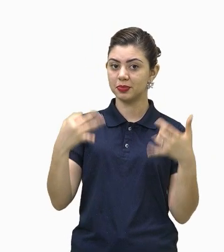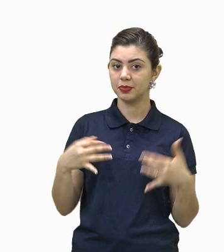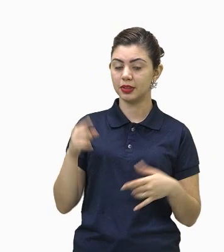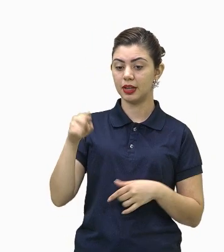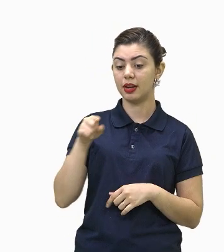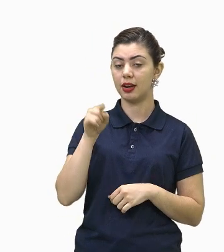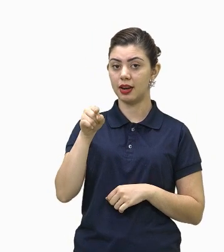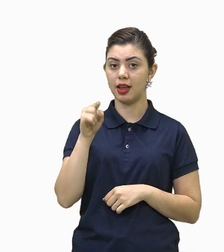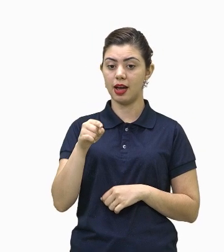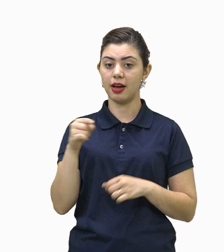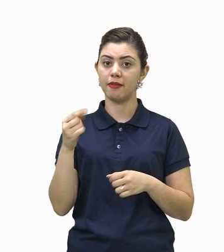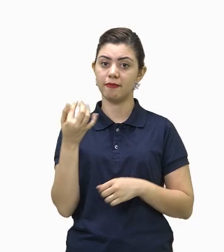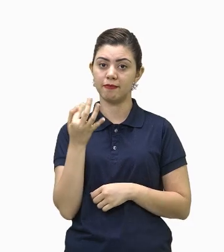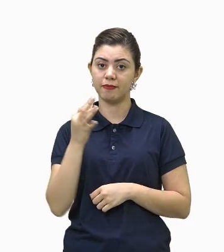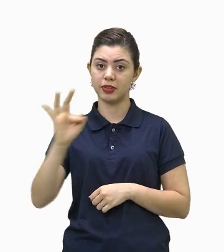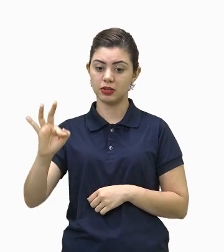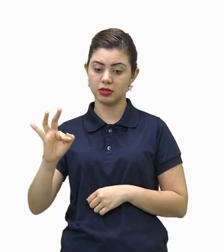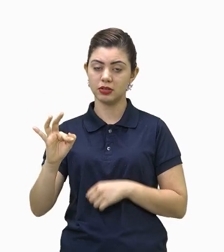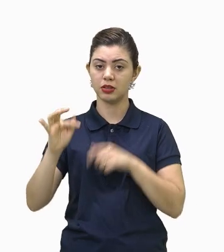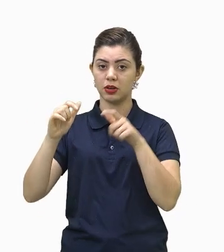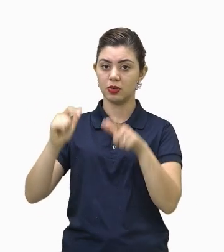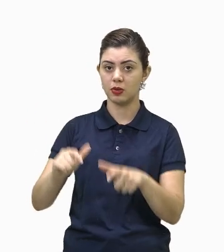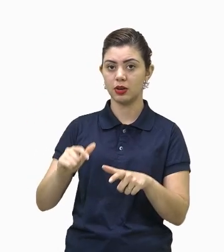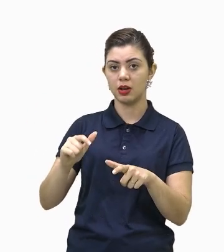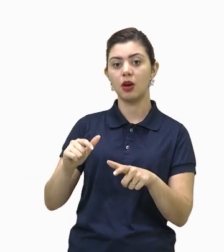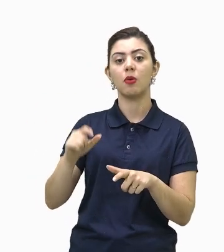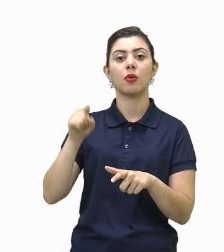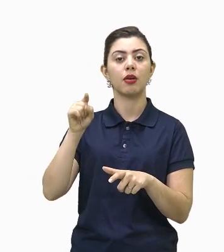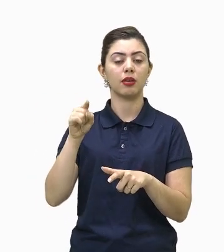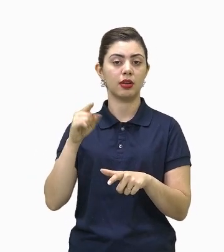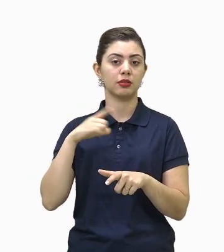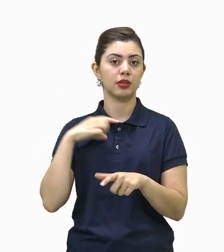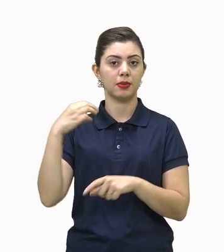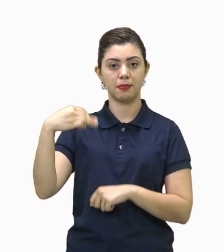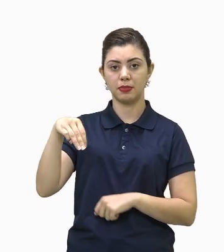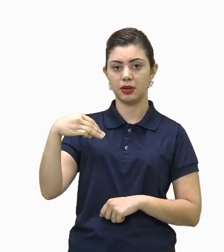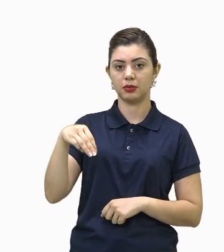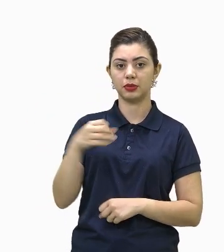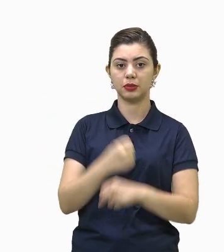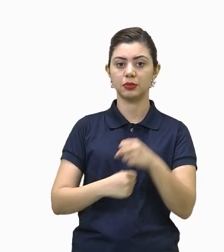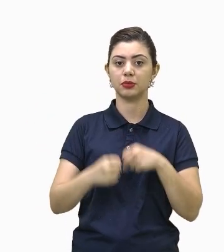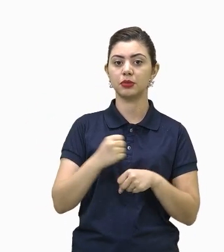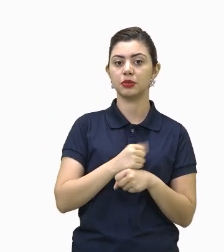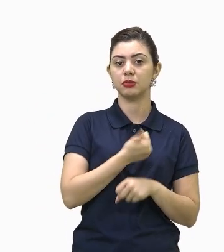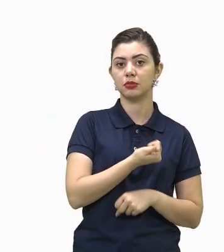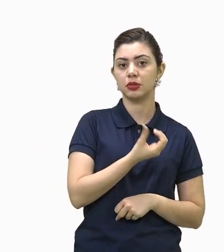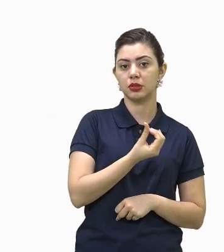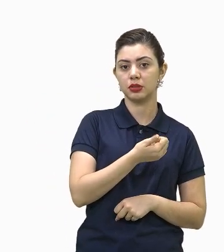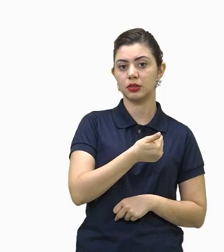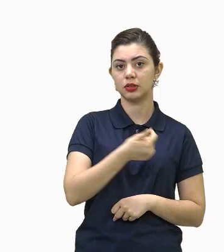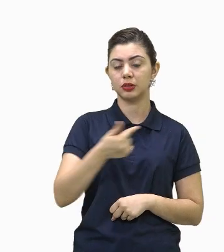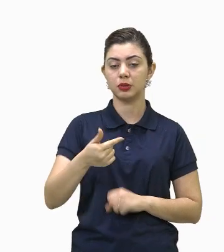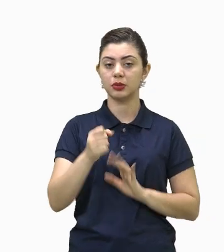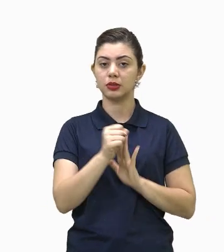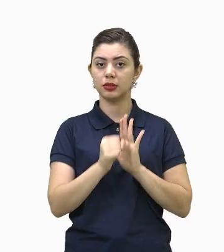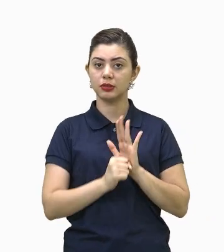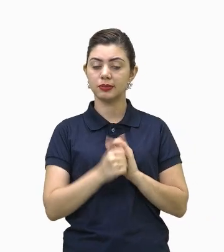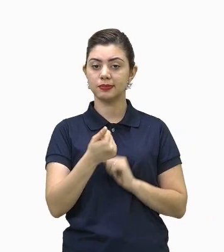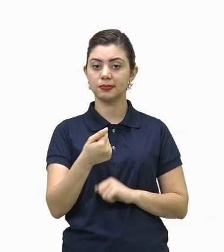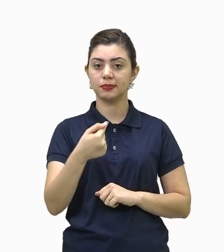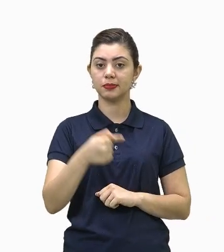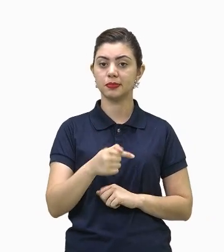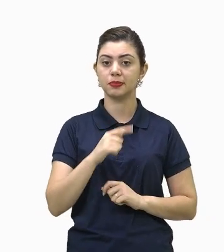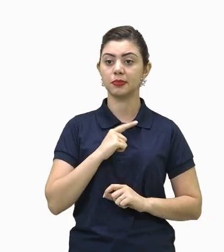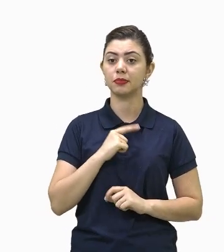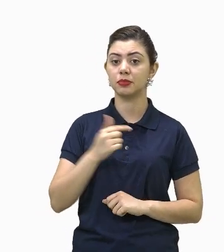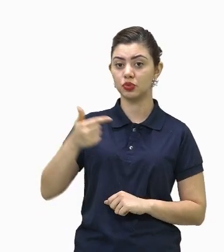no Maranhão. Em meados, então, em meados de 1612, século, então, aí, 17, uma